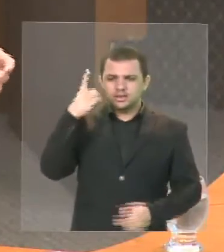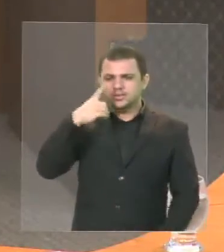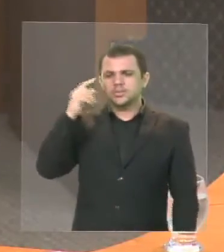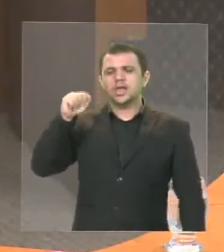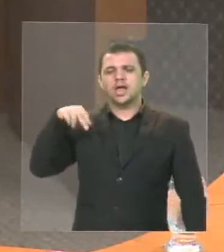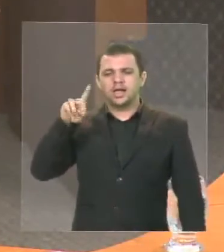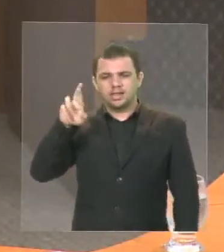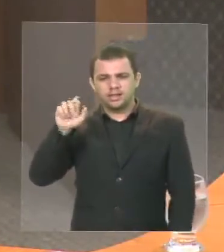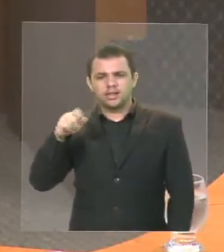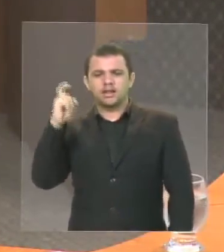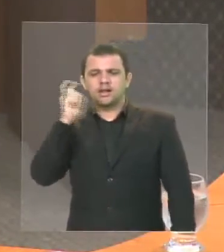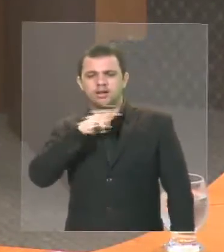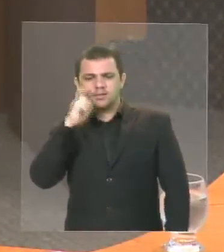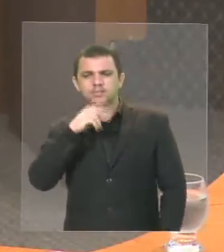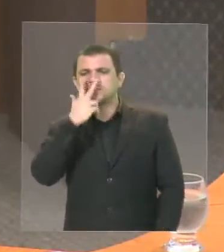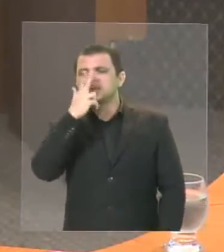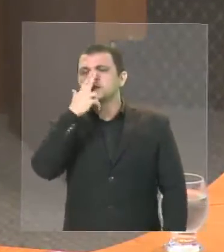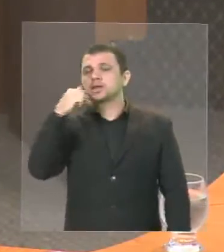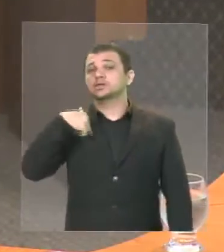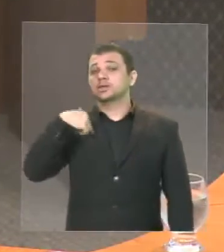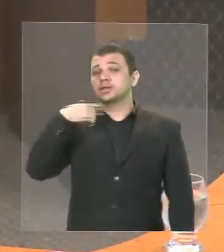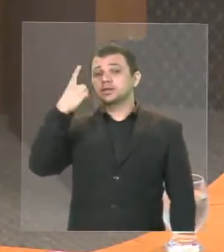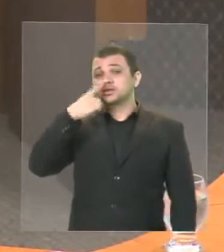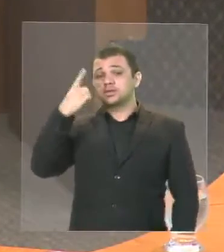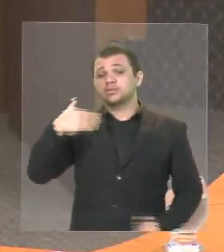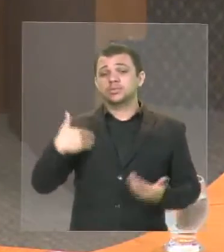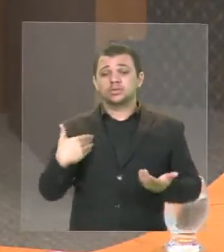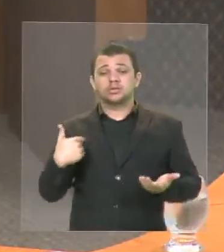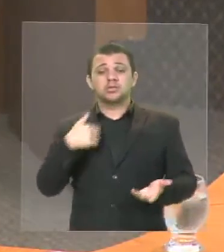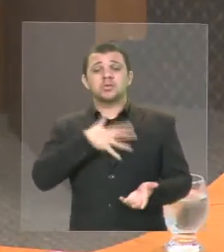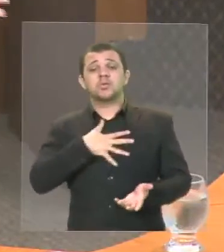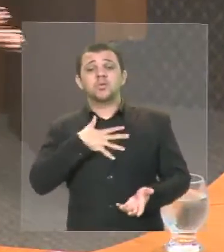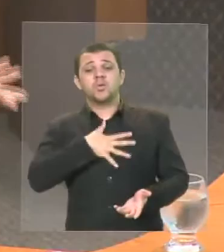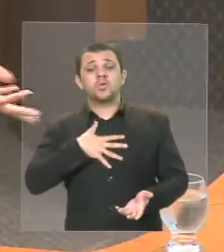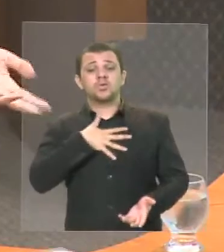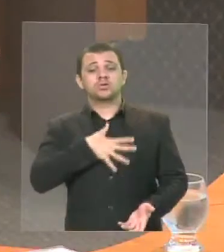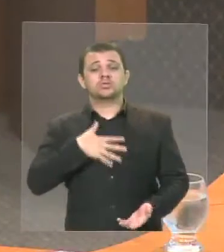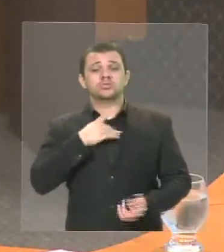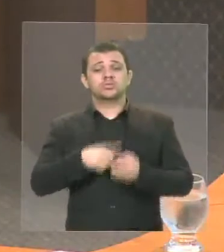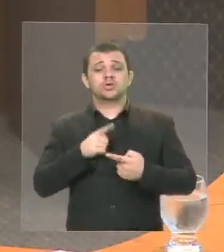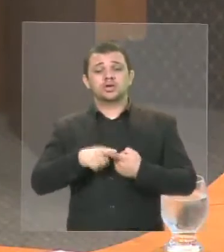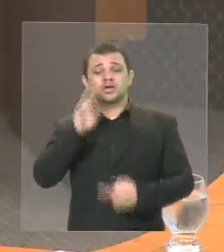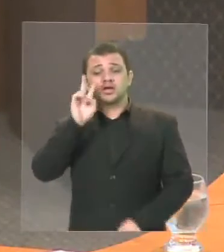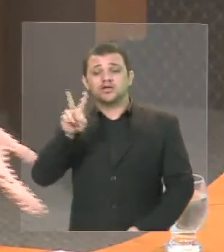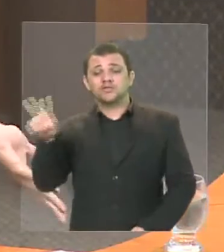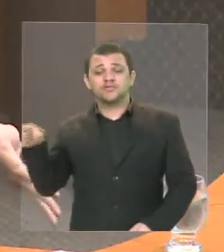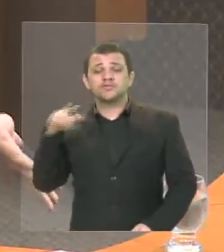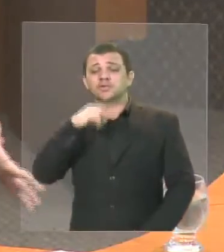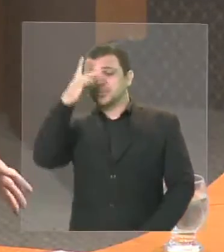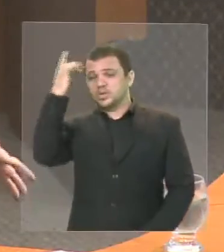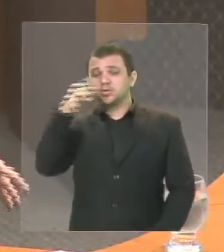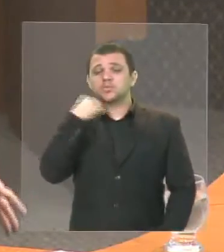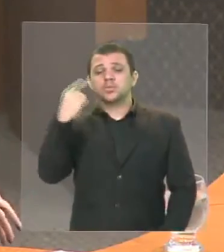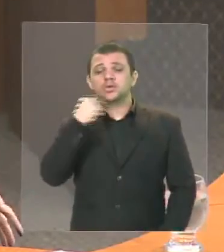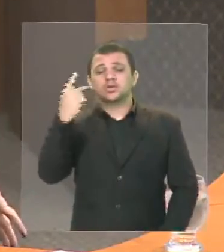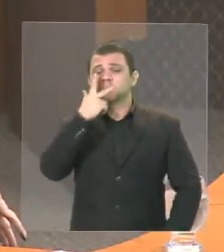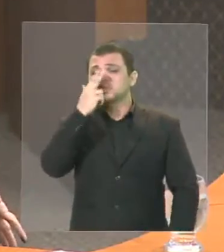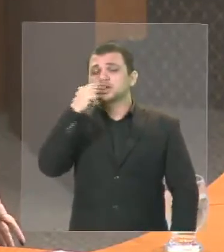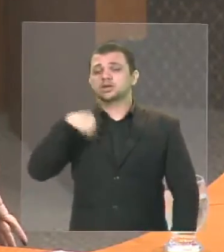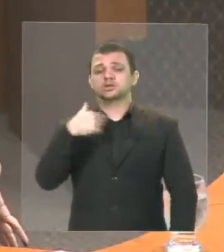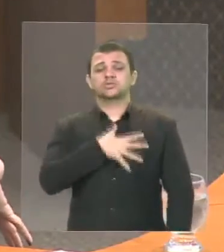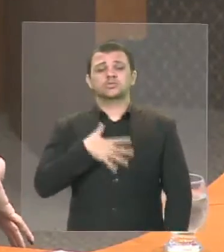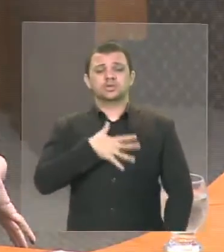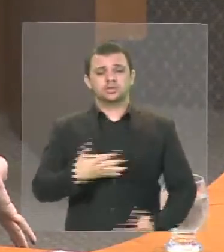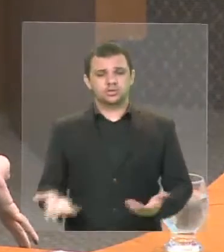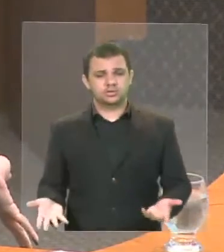Andréia tivesse gosto da deputada Graça, tivesse muito gosto de haver mortes no Hospital Presidente Vargas.